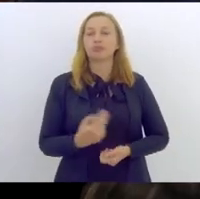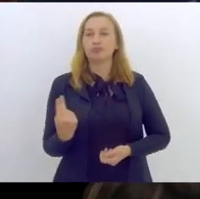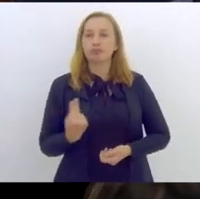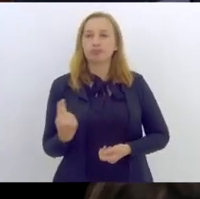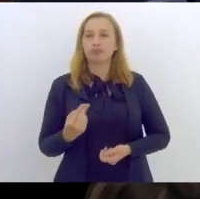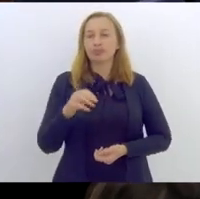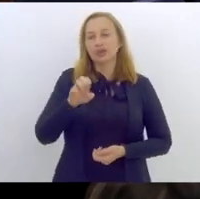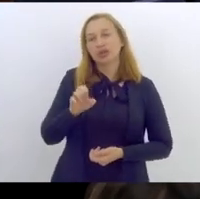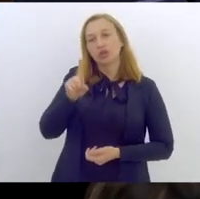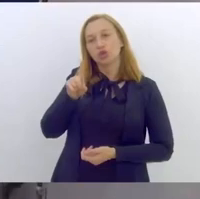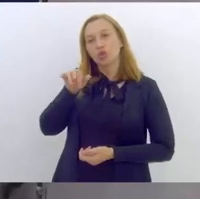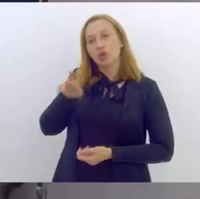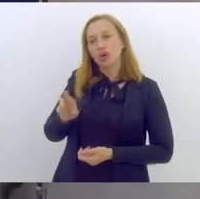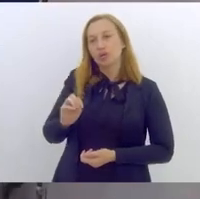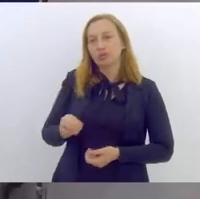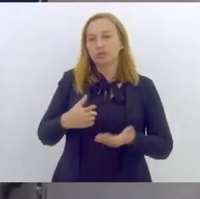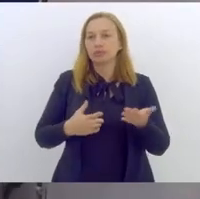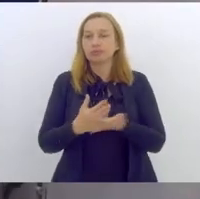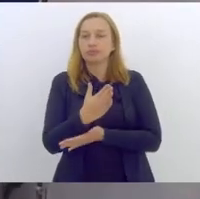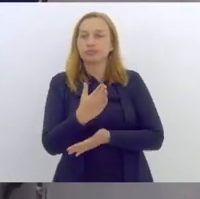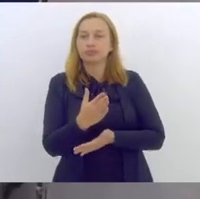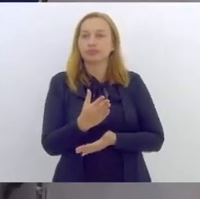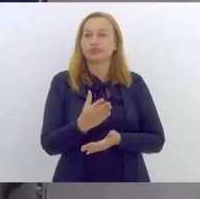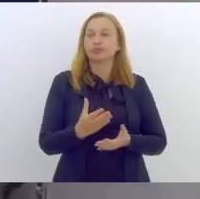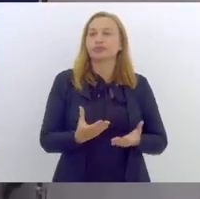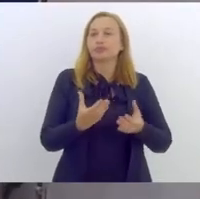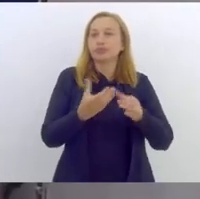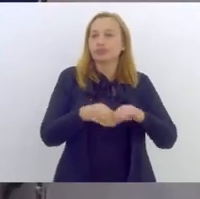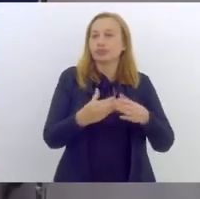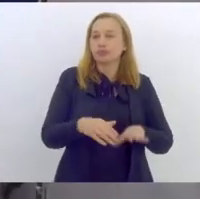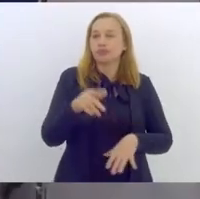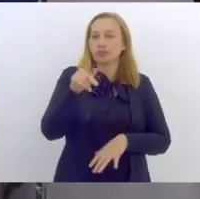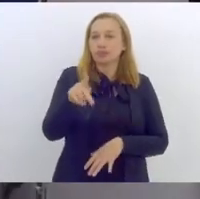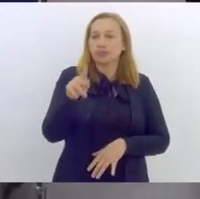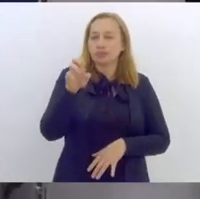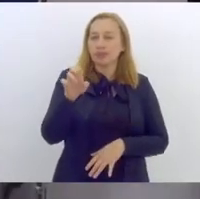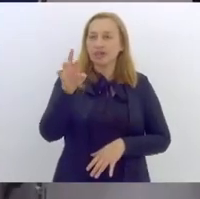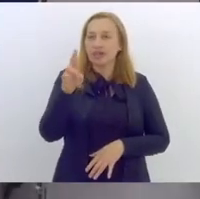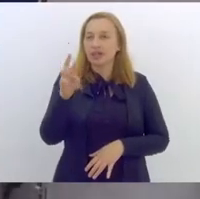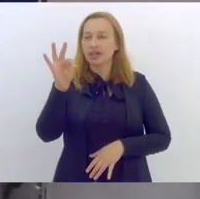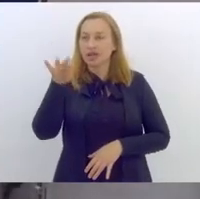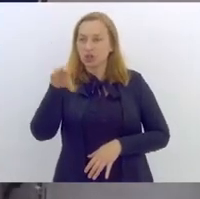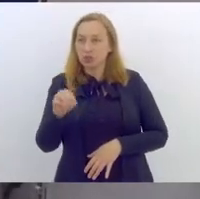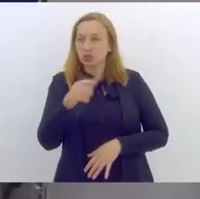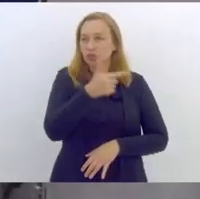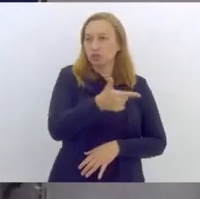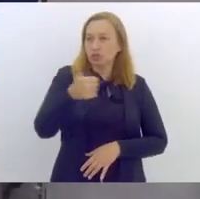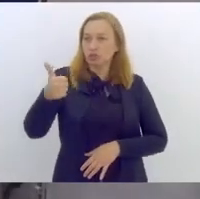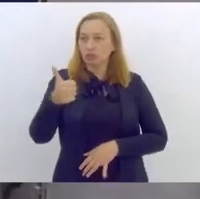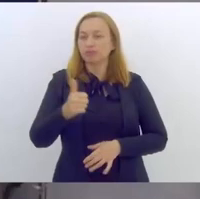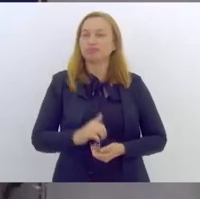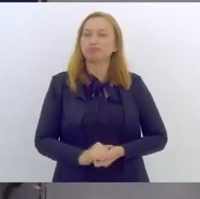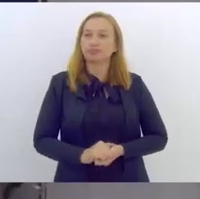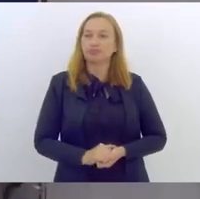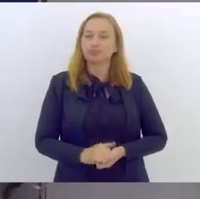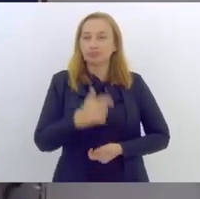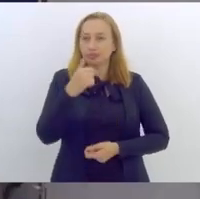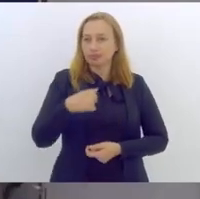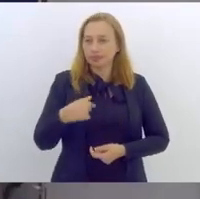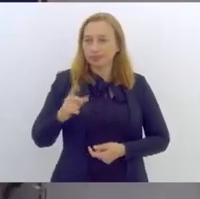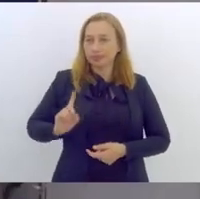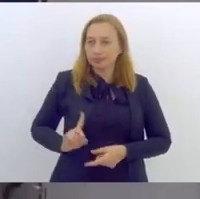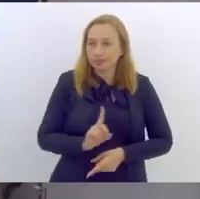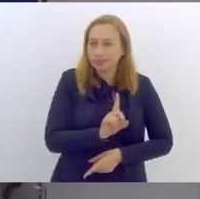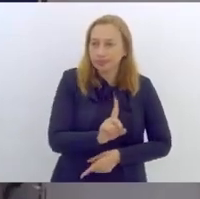é Eduardo eu sou aprovado no concurso de perito desse último concurso que teve 2021 né Estou aqui representando